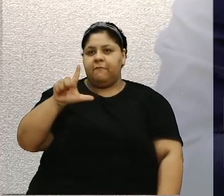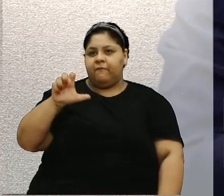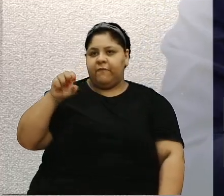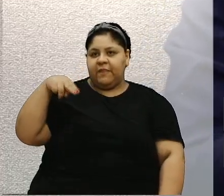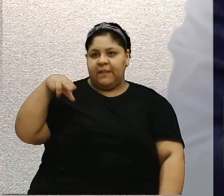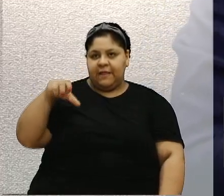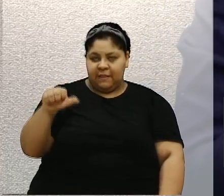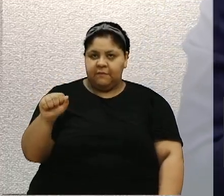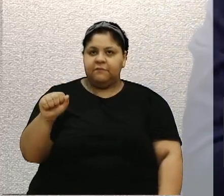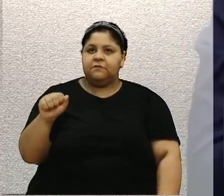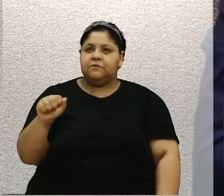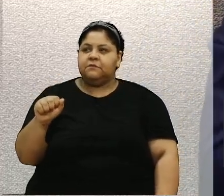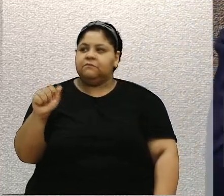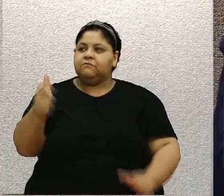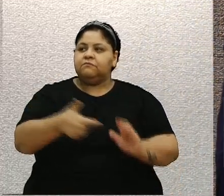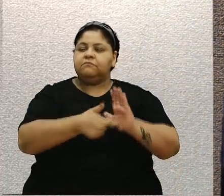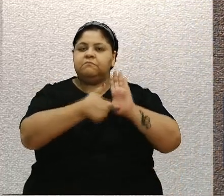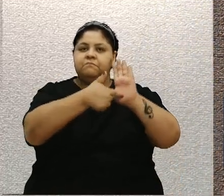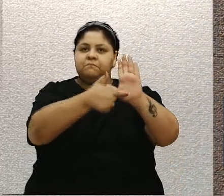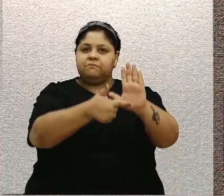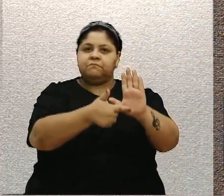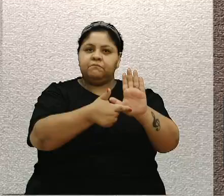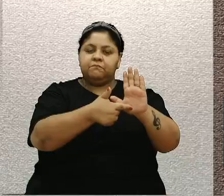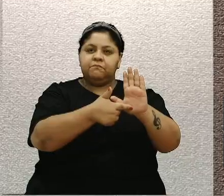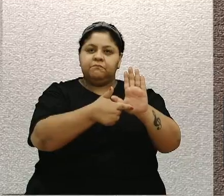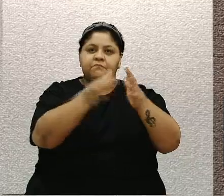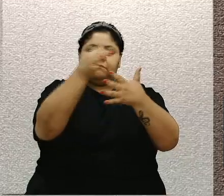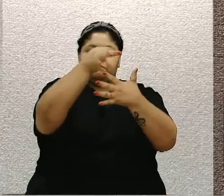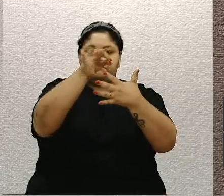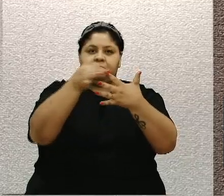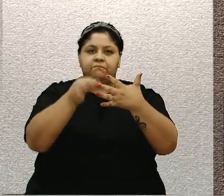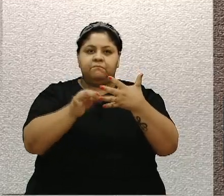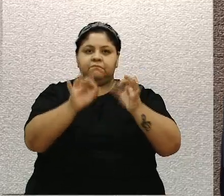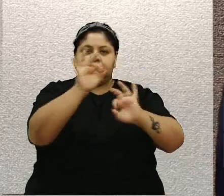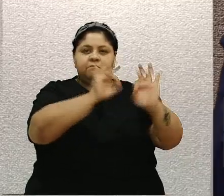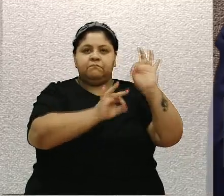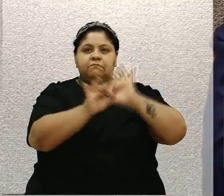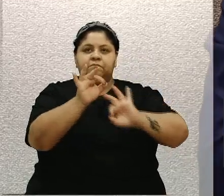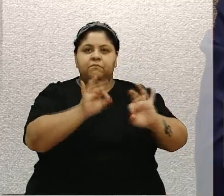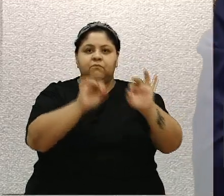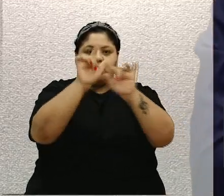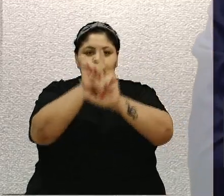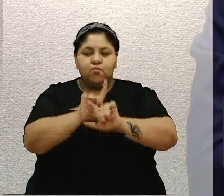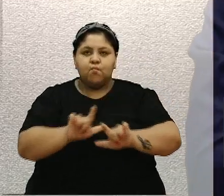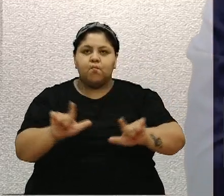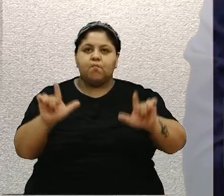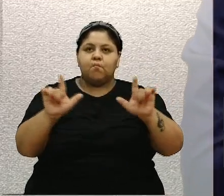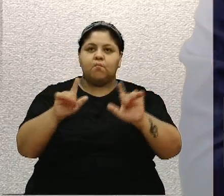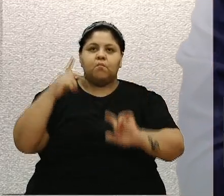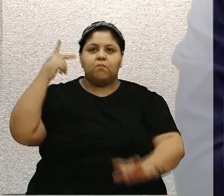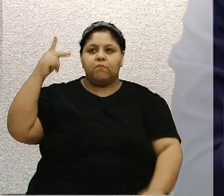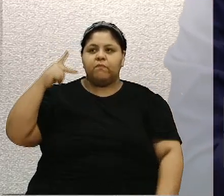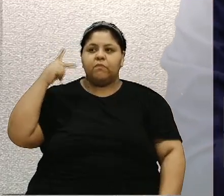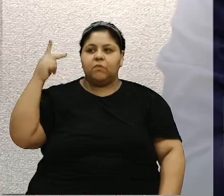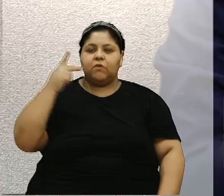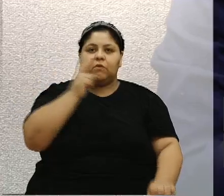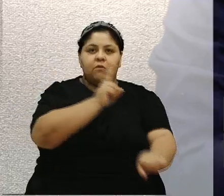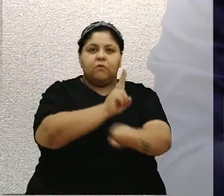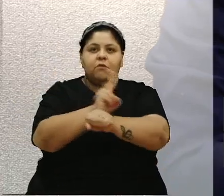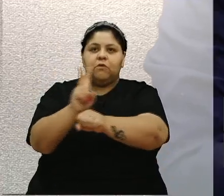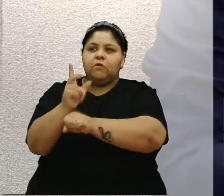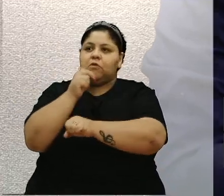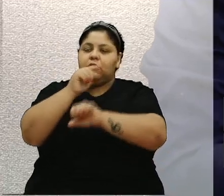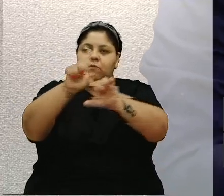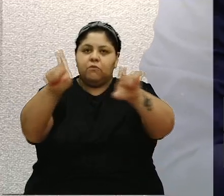Bolzon apresentaram diretrizes para planos de drenagem urbana e política de manejo de águas pluviais